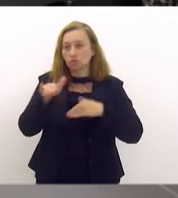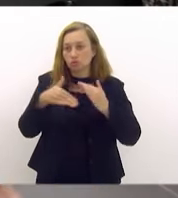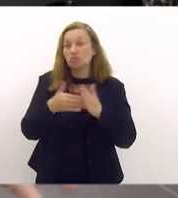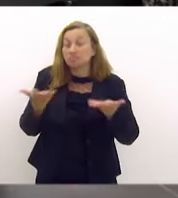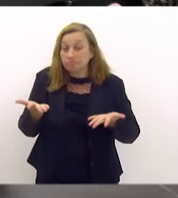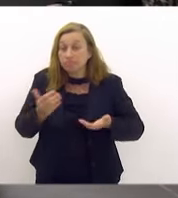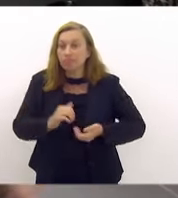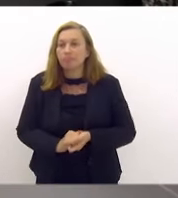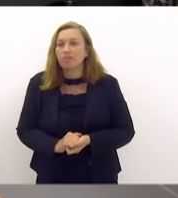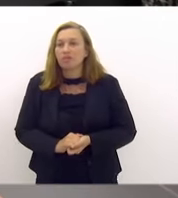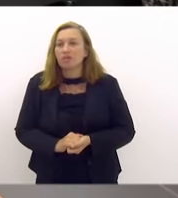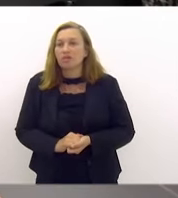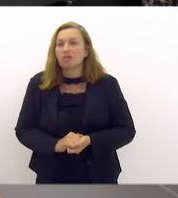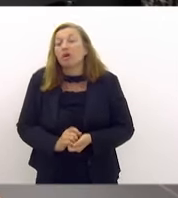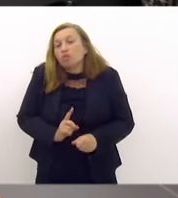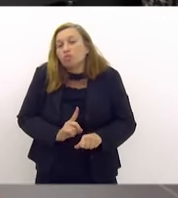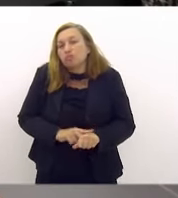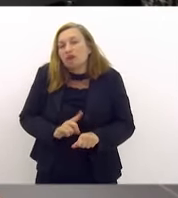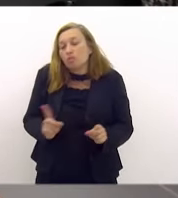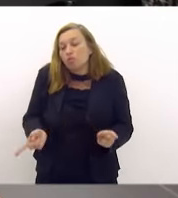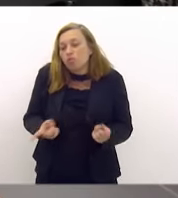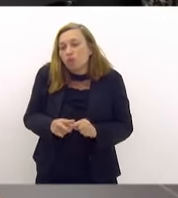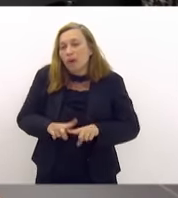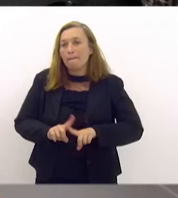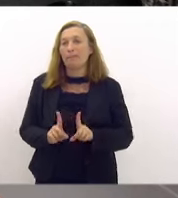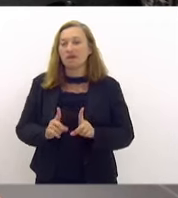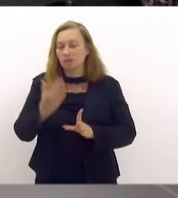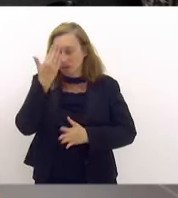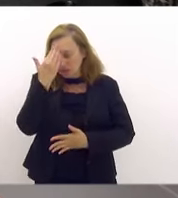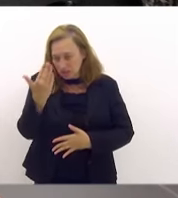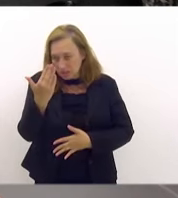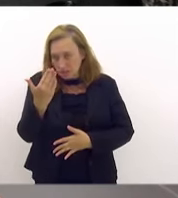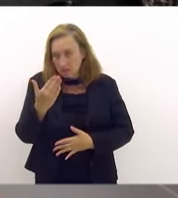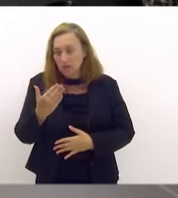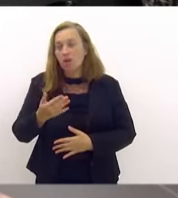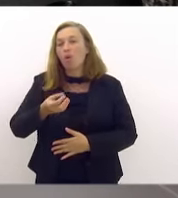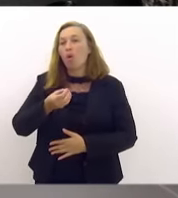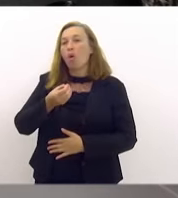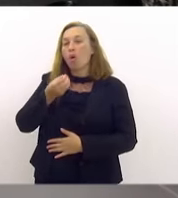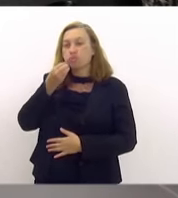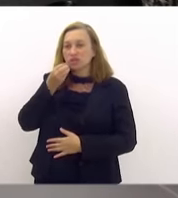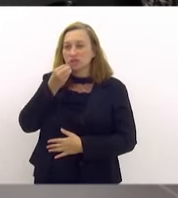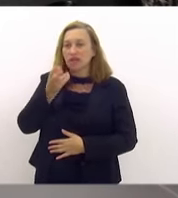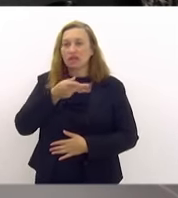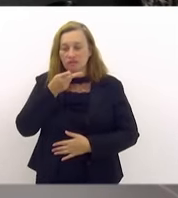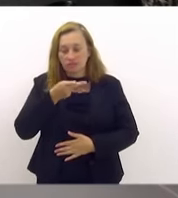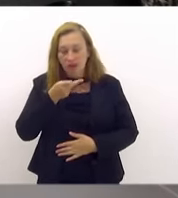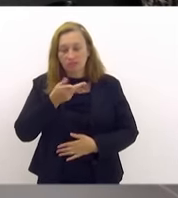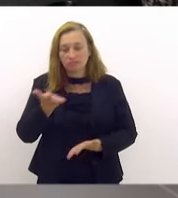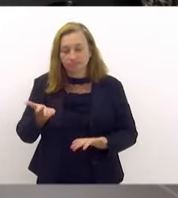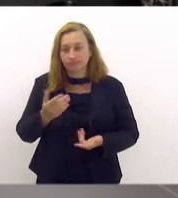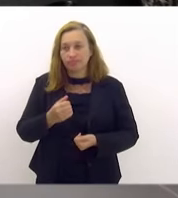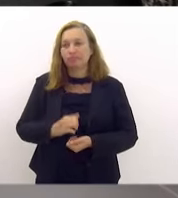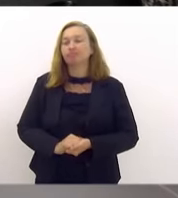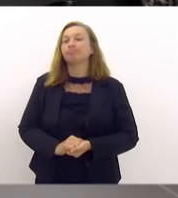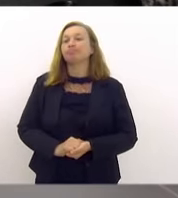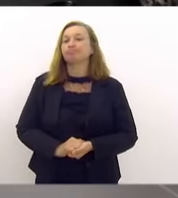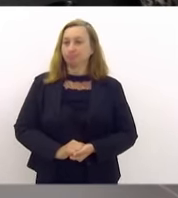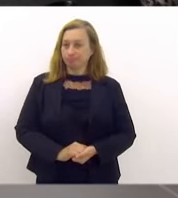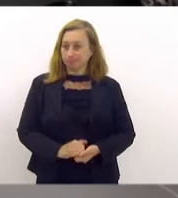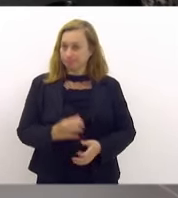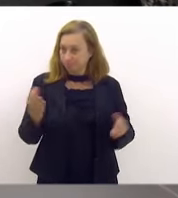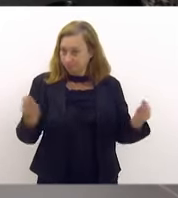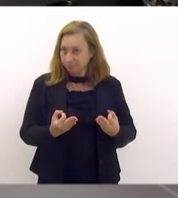e obviamente o tempo é é um pouquinho exíguo mas eu eu agradeço a oportunidade de trazer esse ponto de vista os senhores aqui